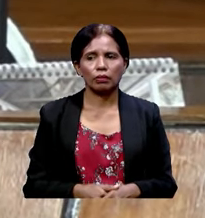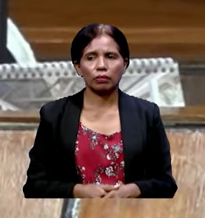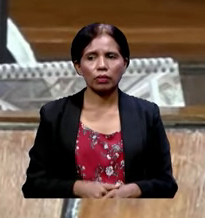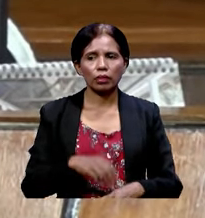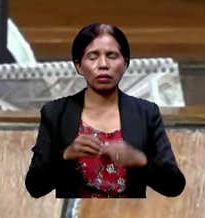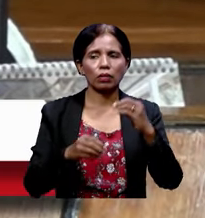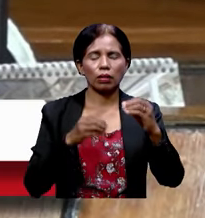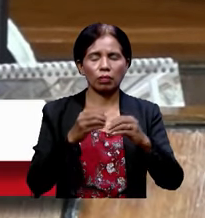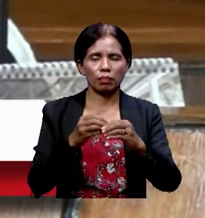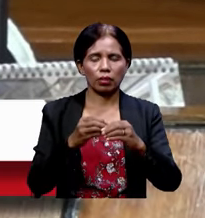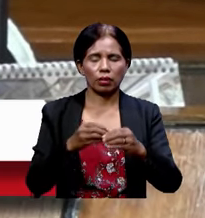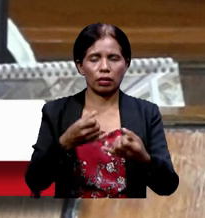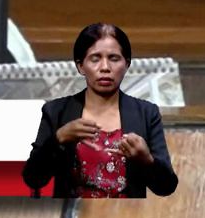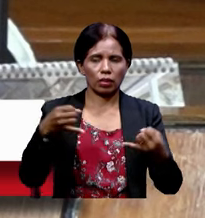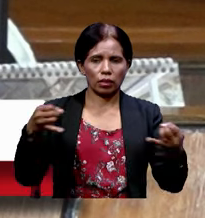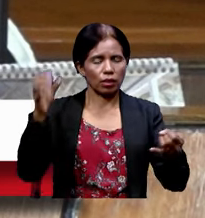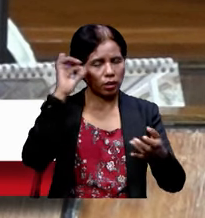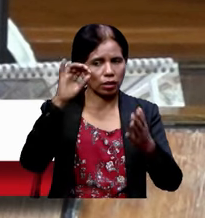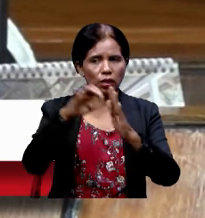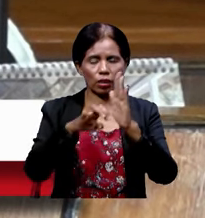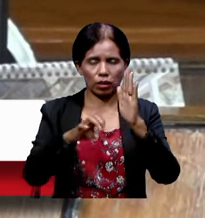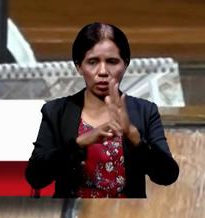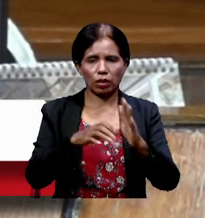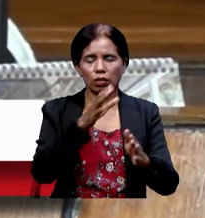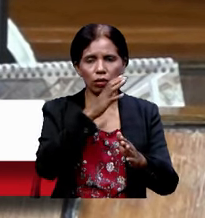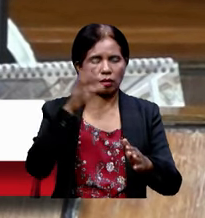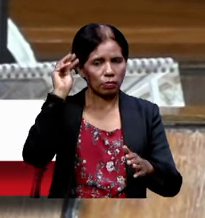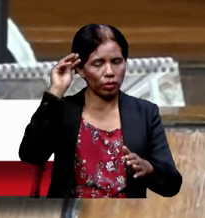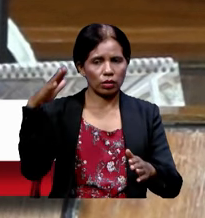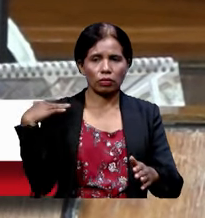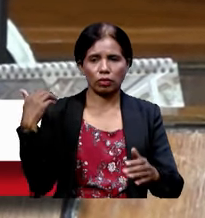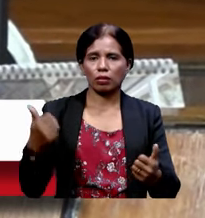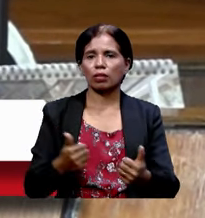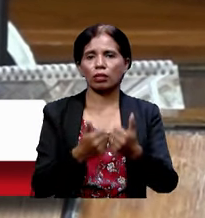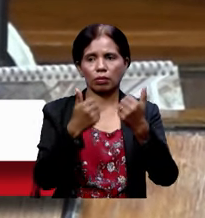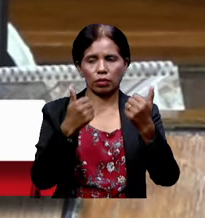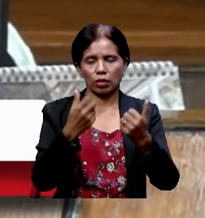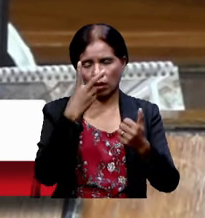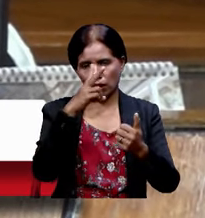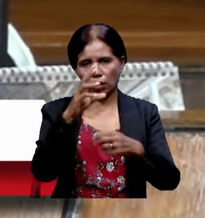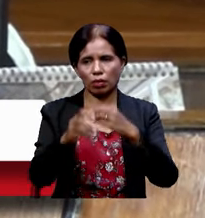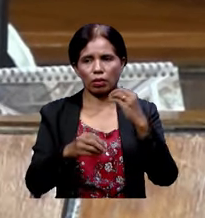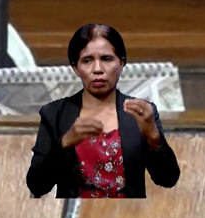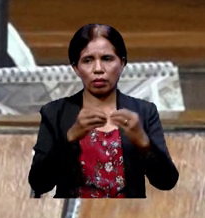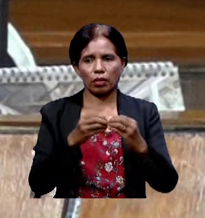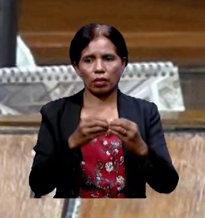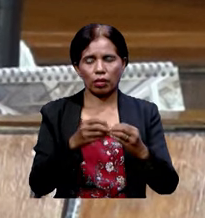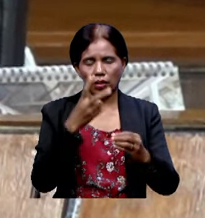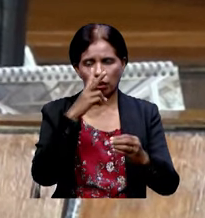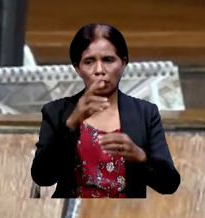tais nian sekretar estado arte e cultura ministerio de juventude e desporto hare ela acompanha